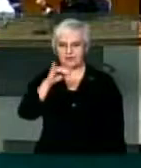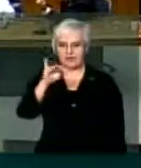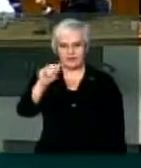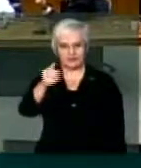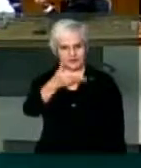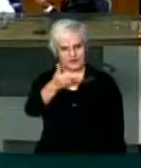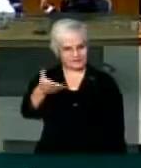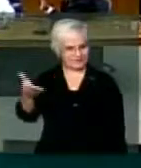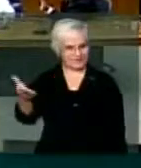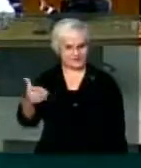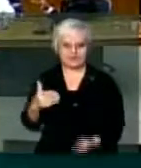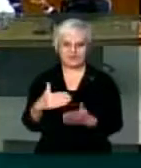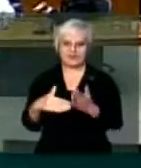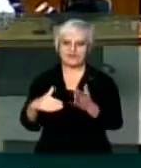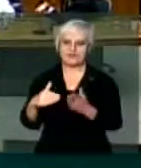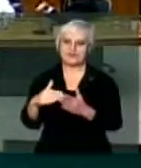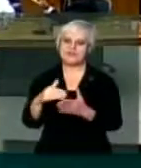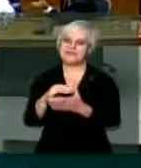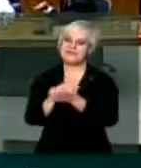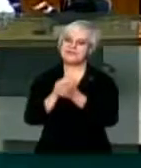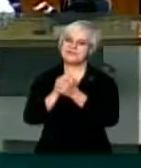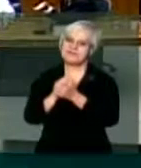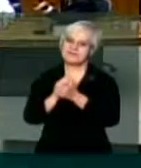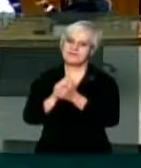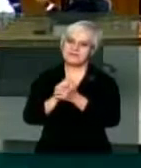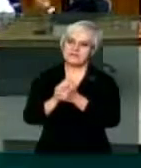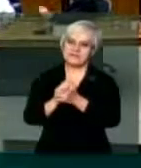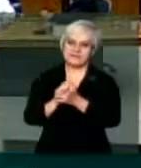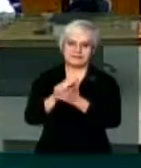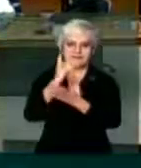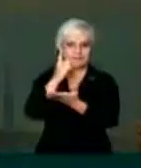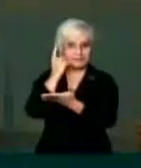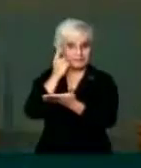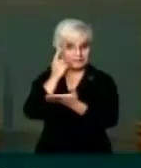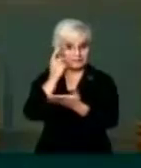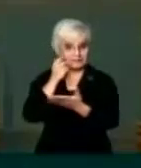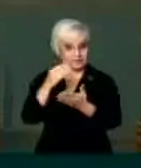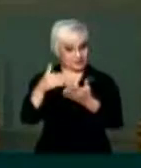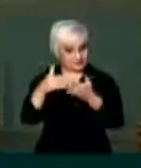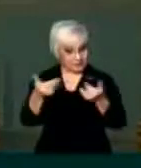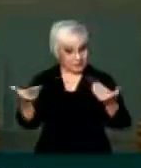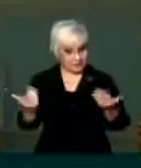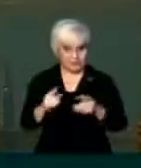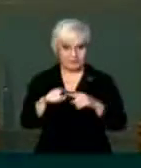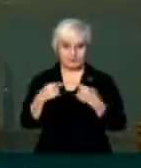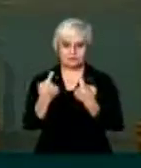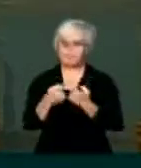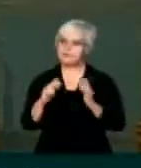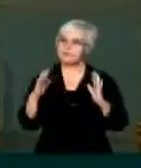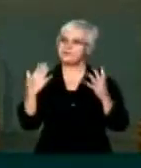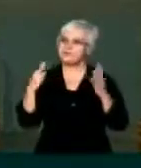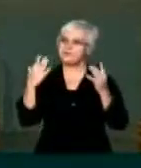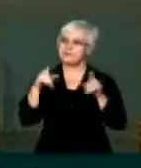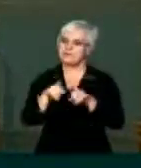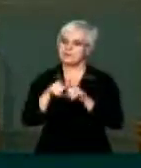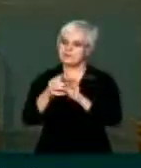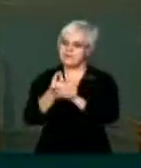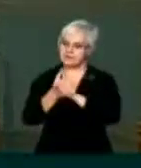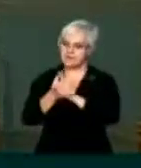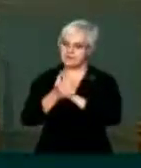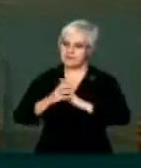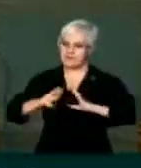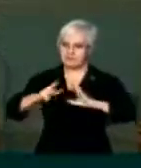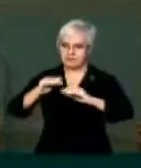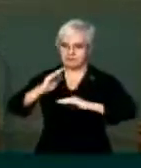De todas, quero saudar os deputados proponentes dessa sessão solene, saudar